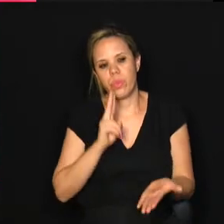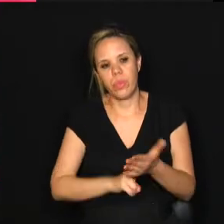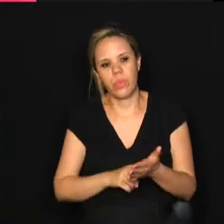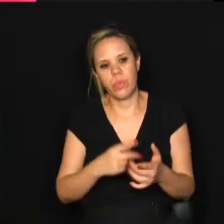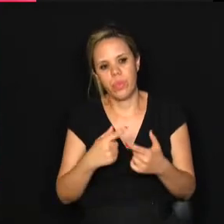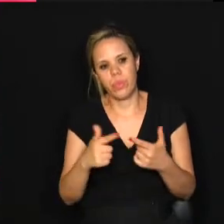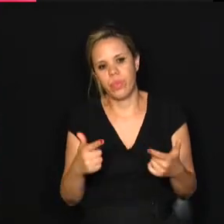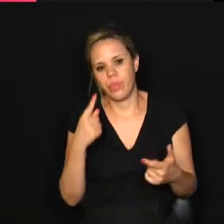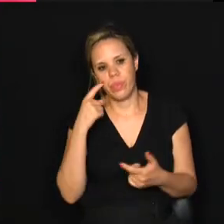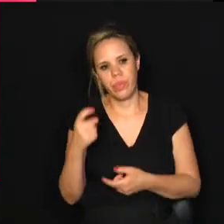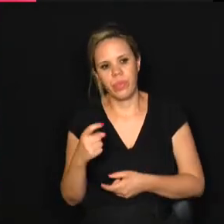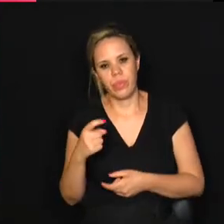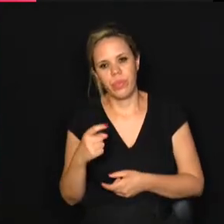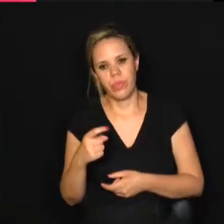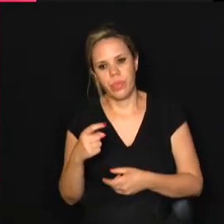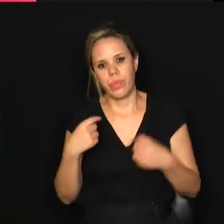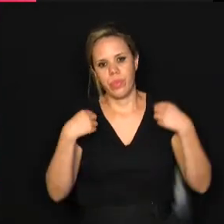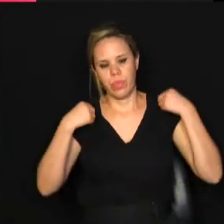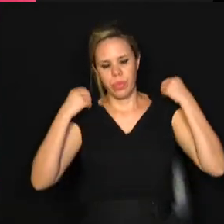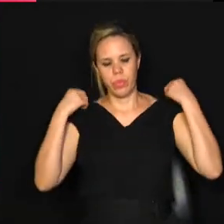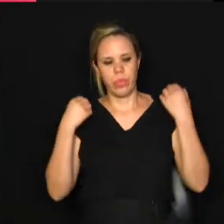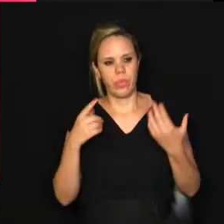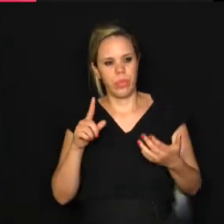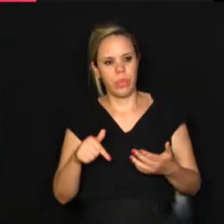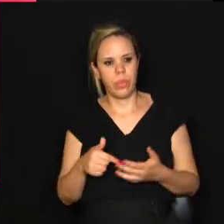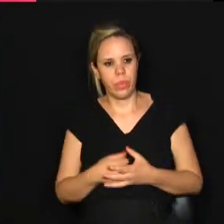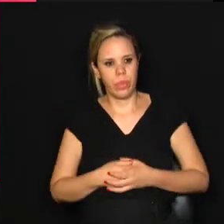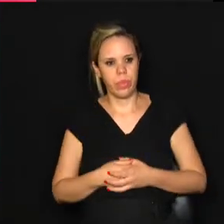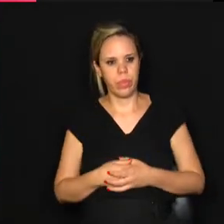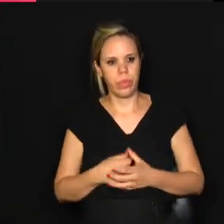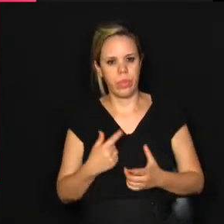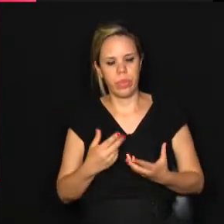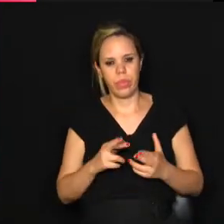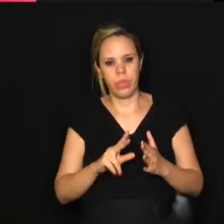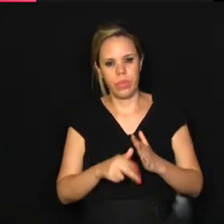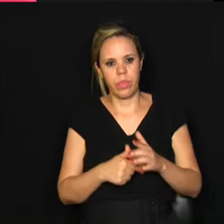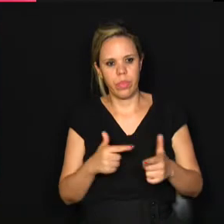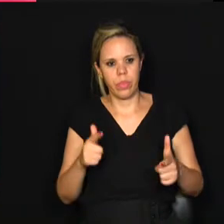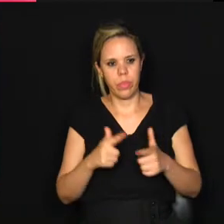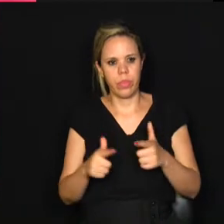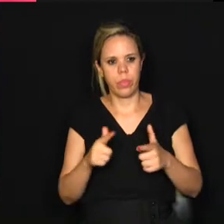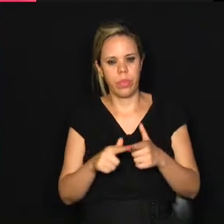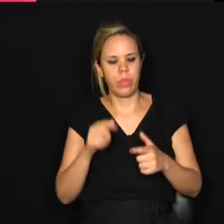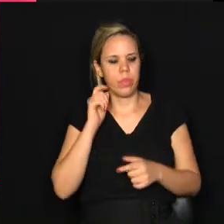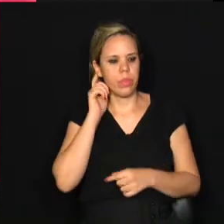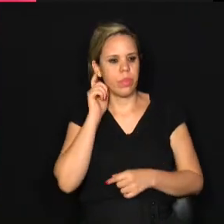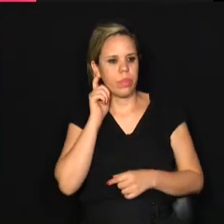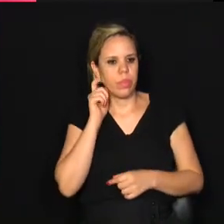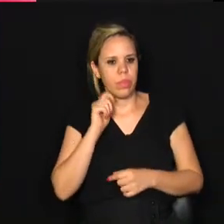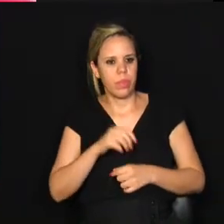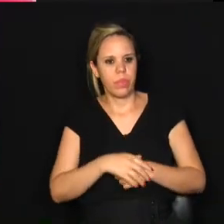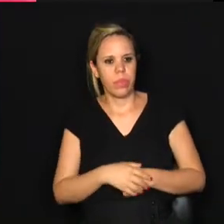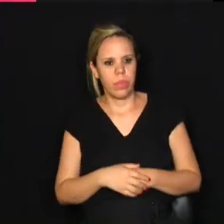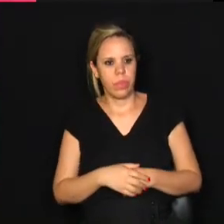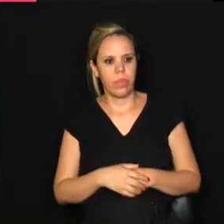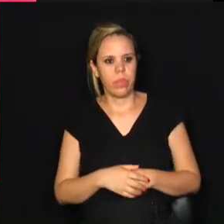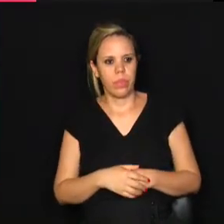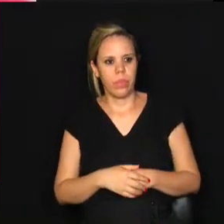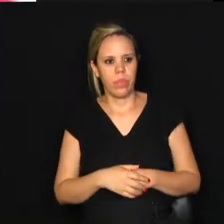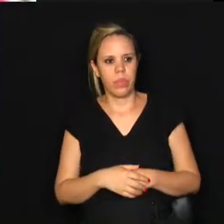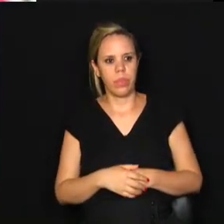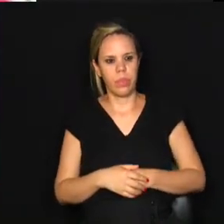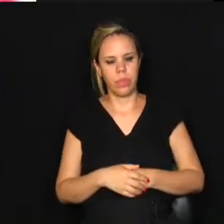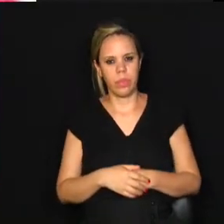tem interesse. E isso acaba desencadeando no desagrado da população e com a desinformação que os meios de